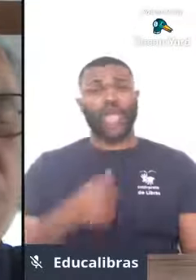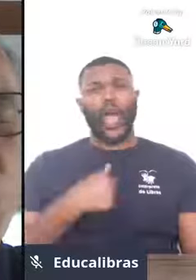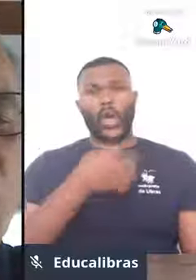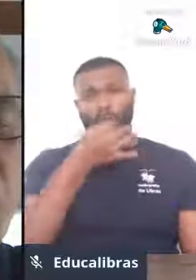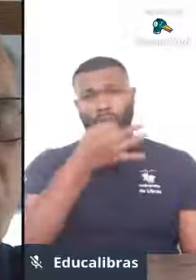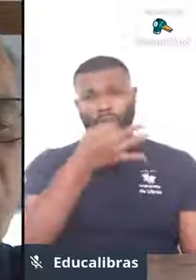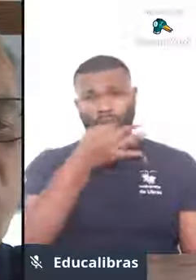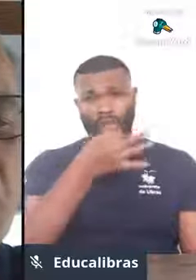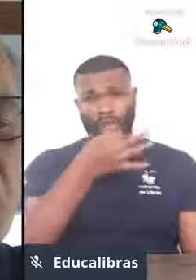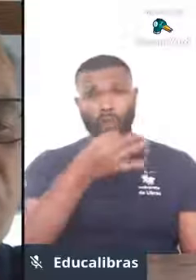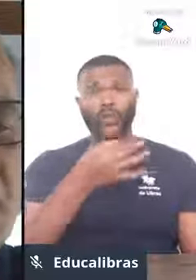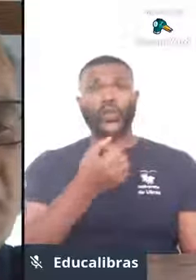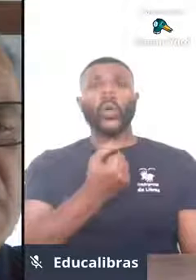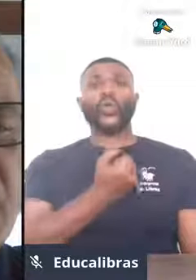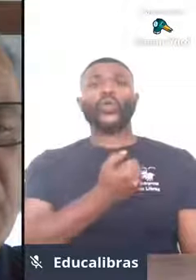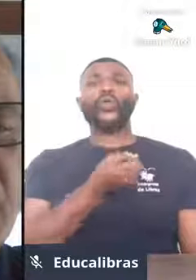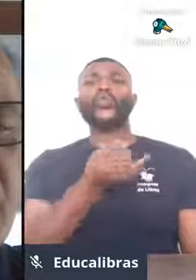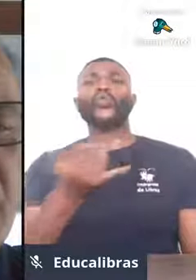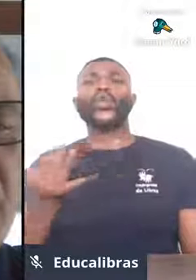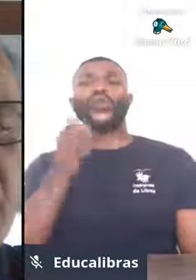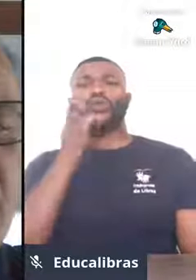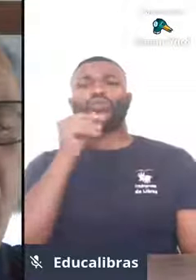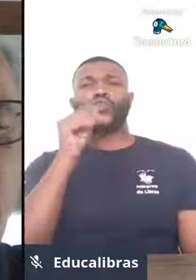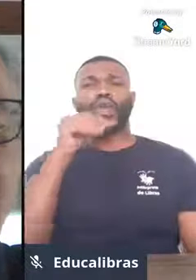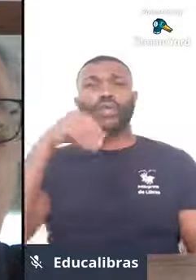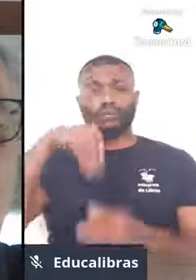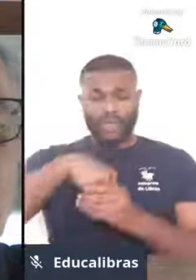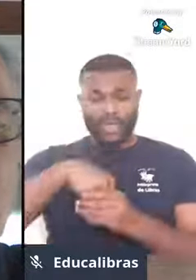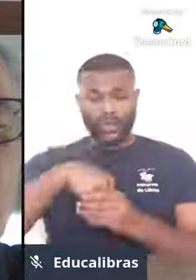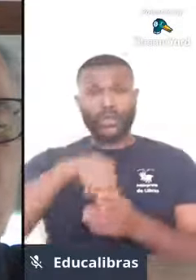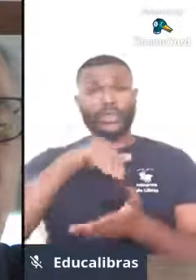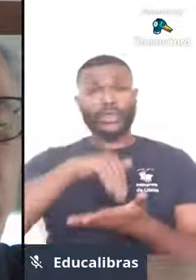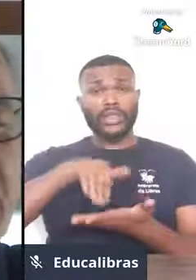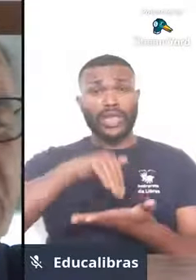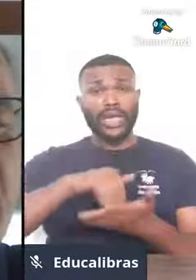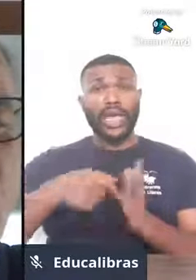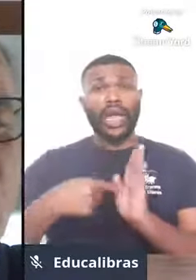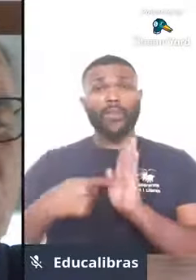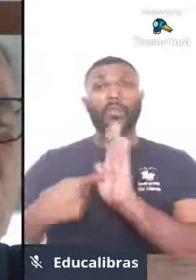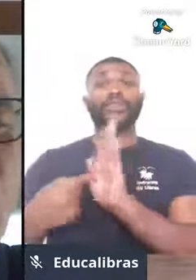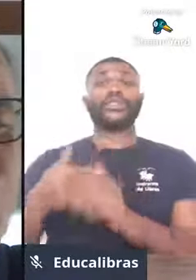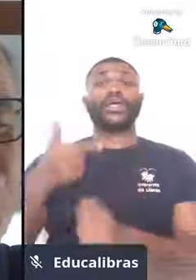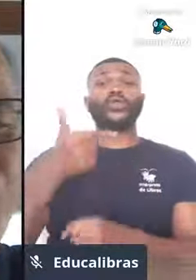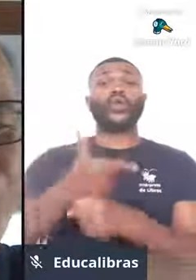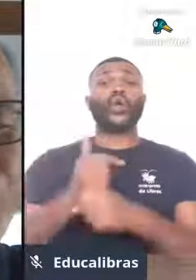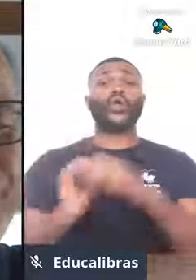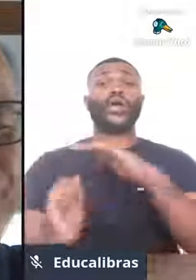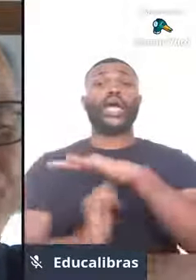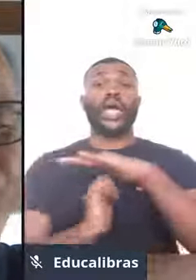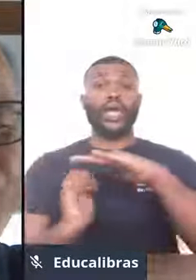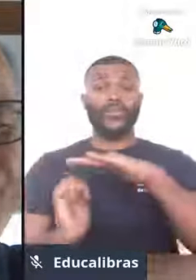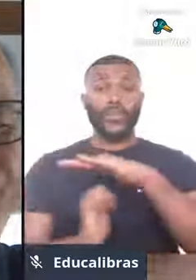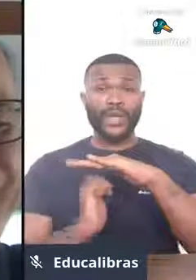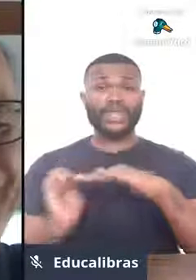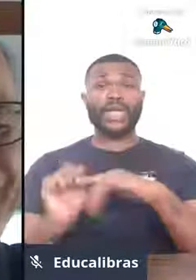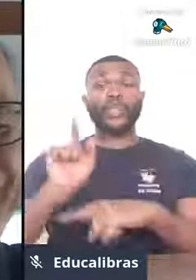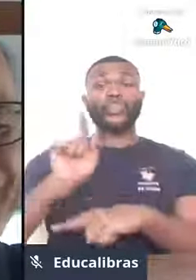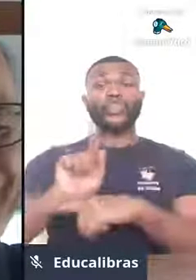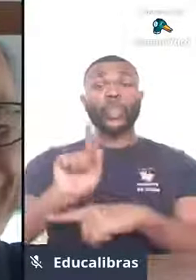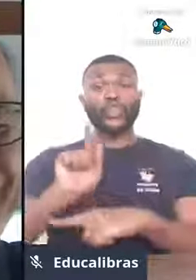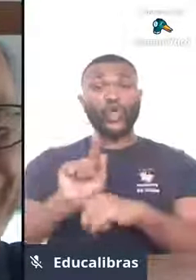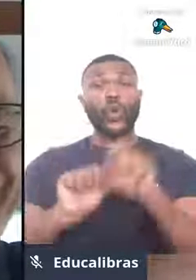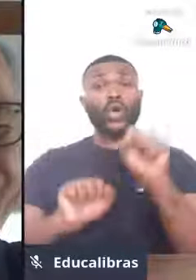Pega esses números de funcionários que você tem na secretaria e passa para alguns donos de empresa, aí, alguns gestores de indústria, para mostrar para